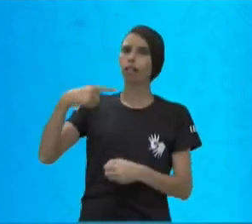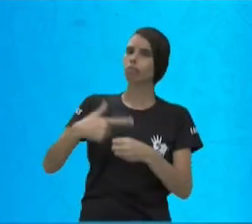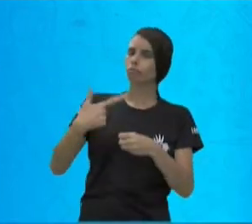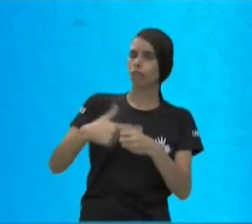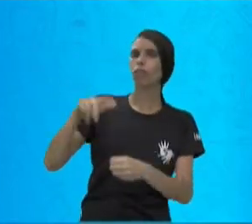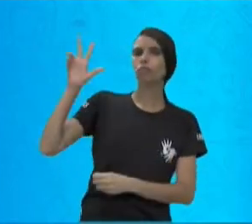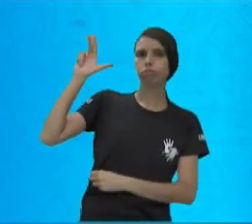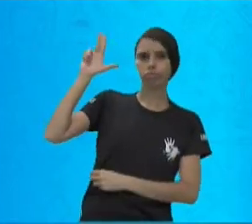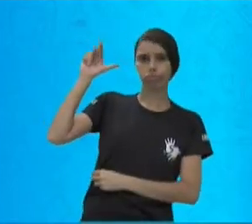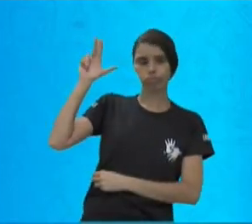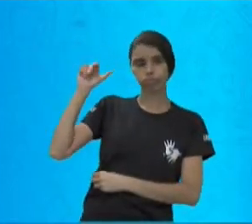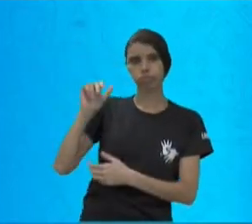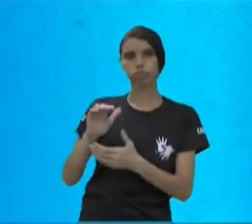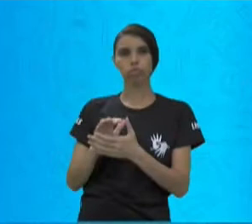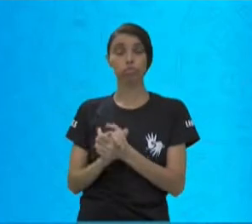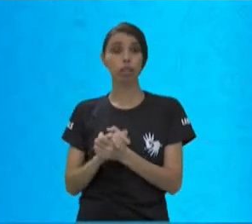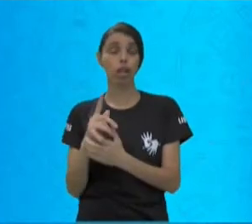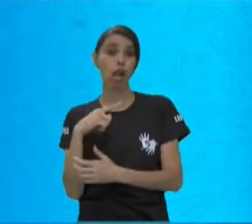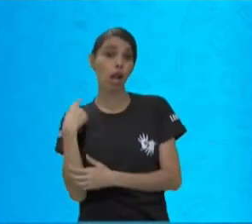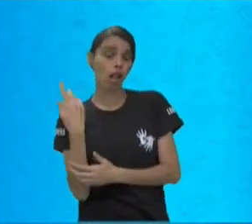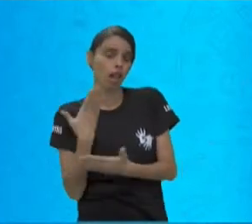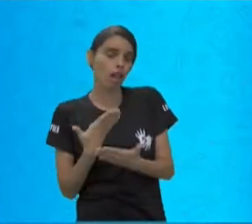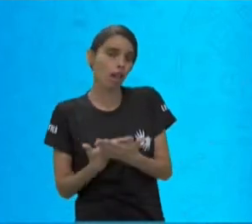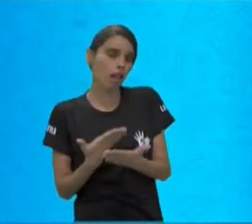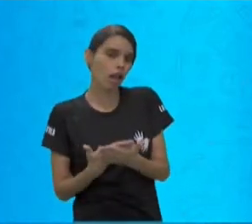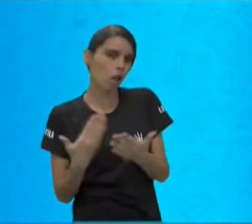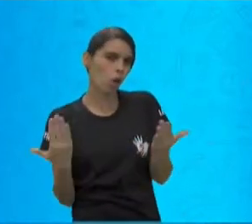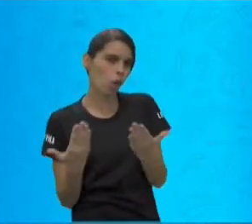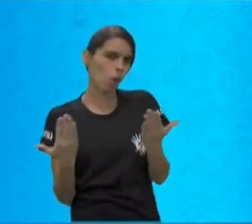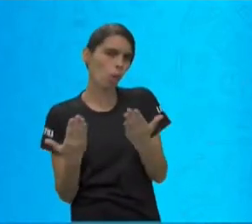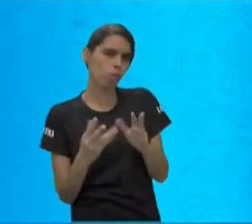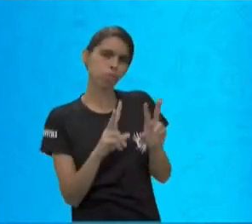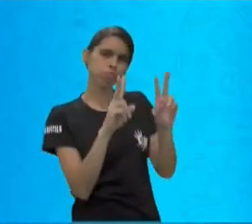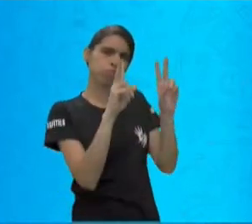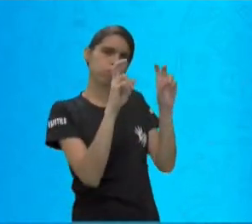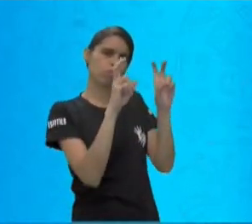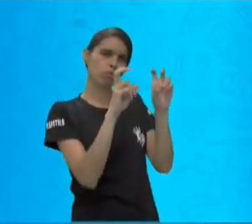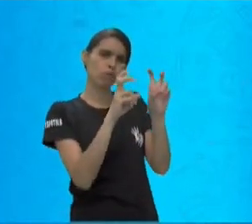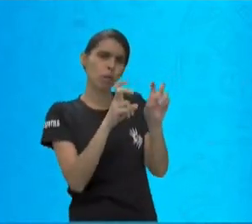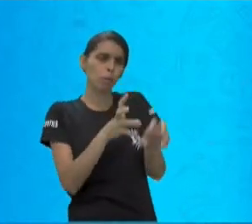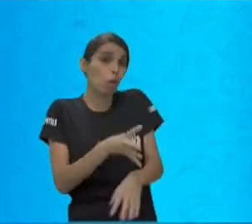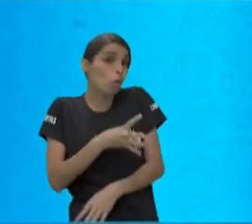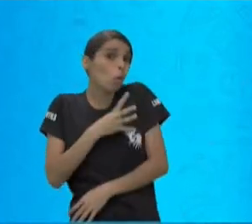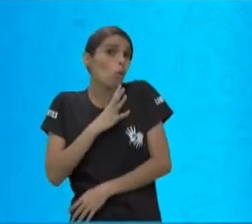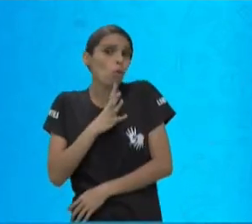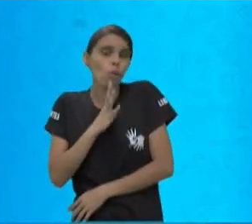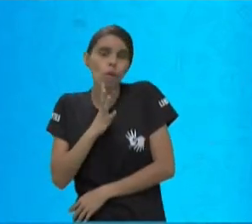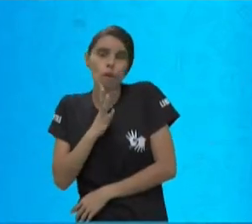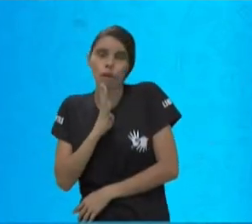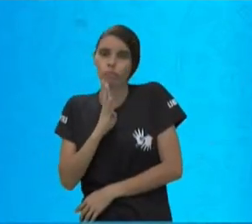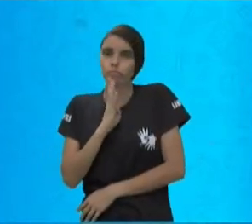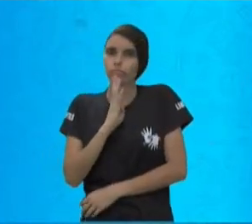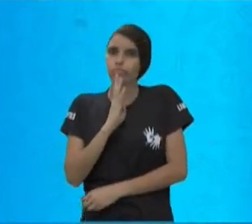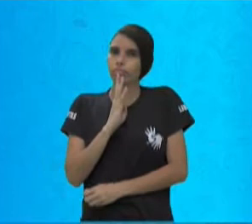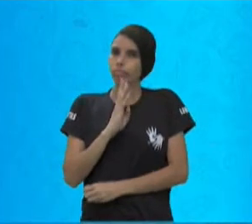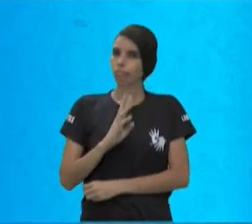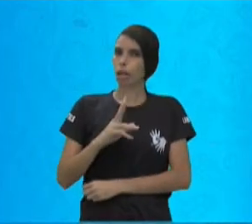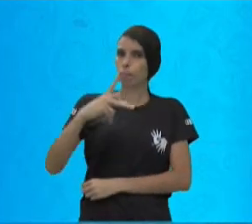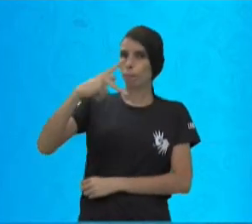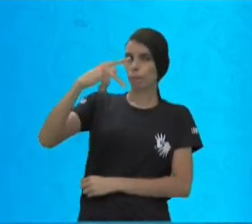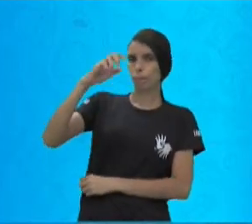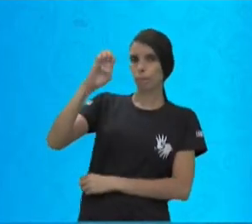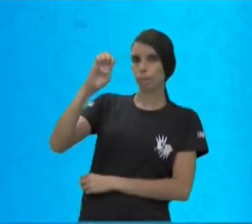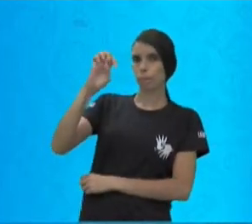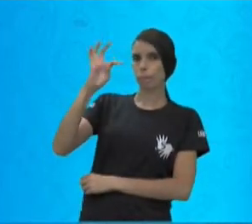de governador valadares a nossa aula de hoje nós vamos falar de um esporte bastante conhecido a peteca nós